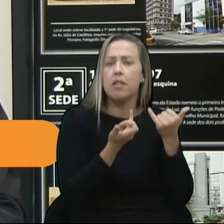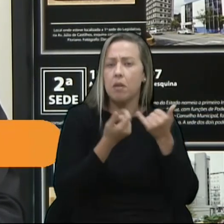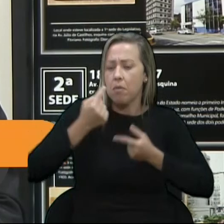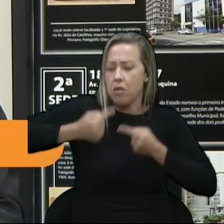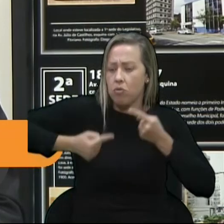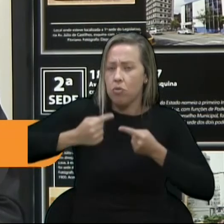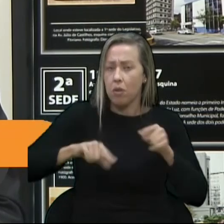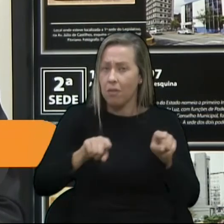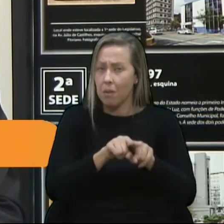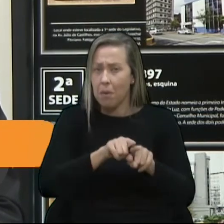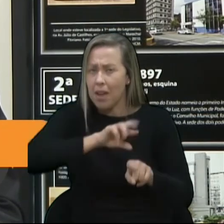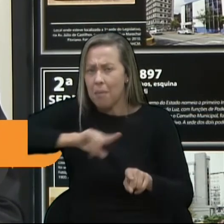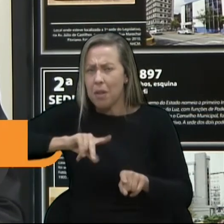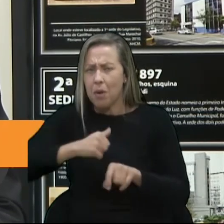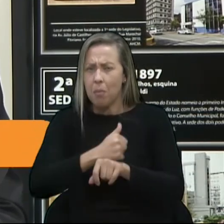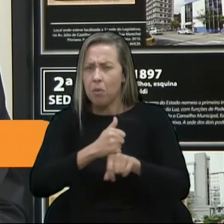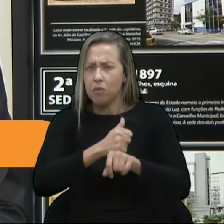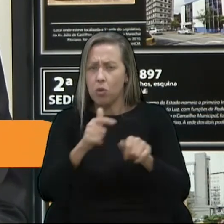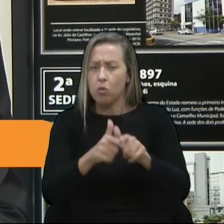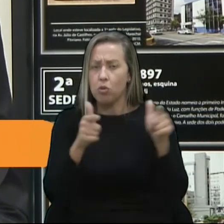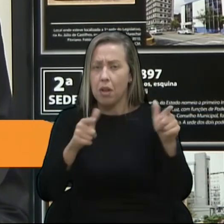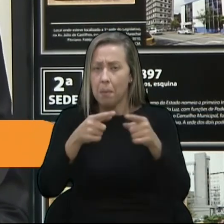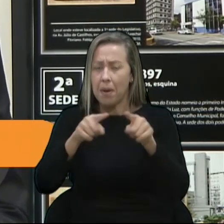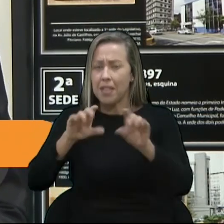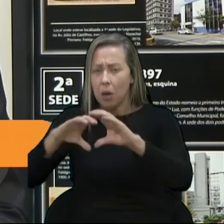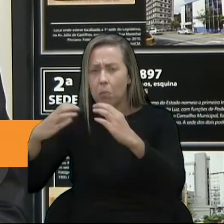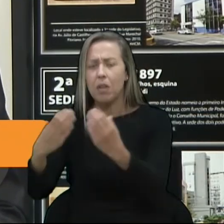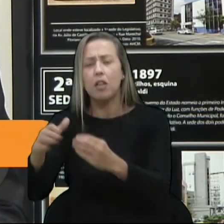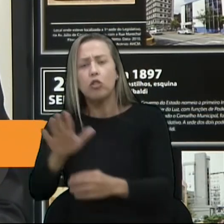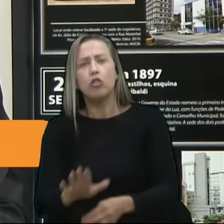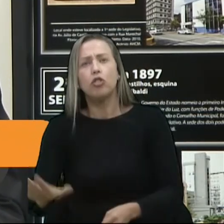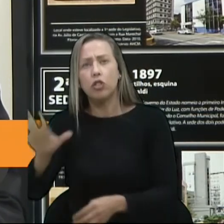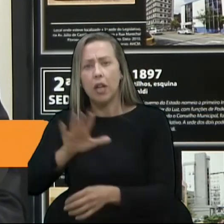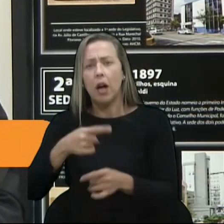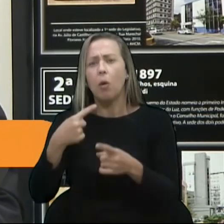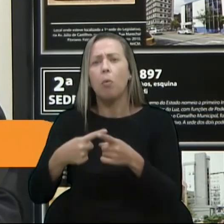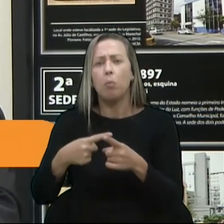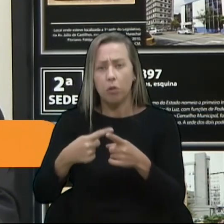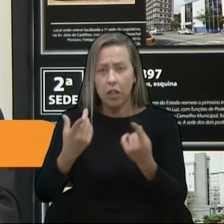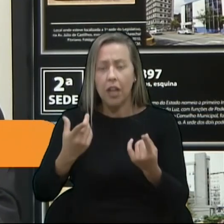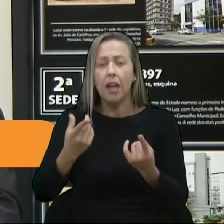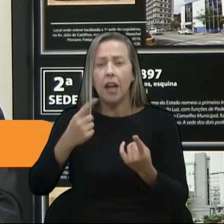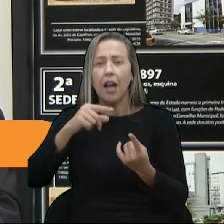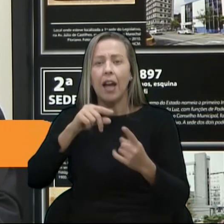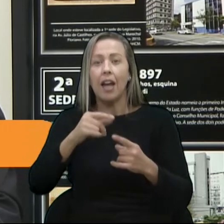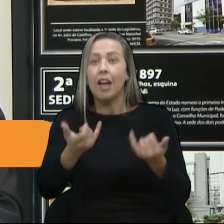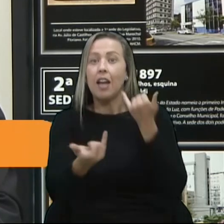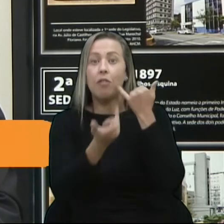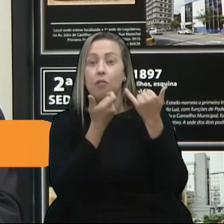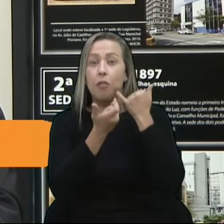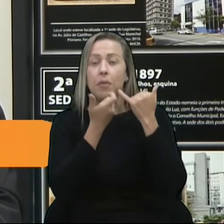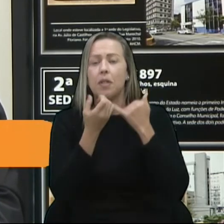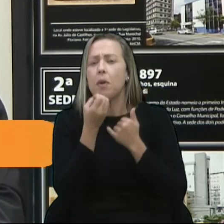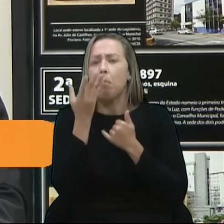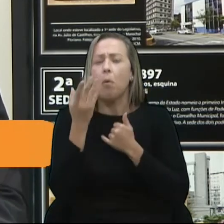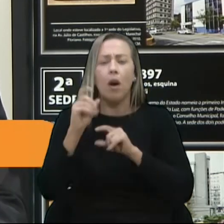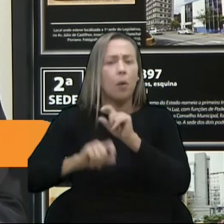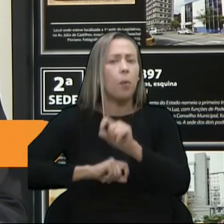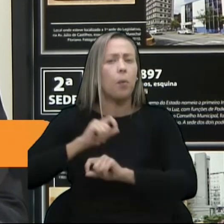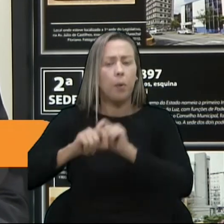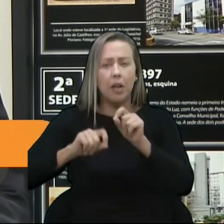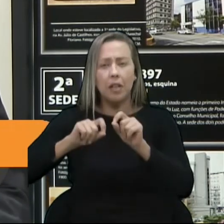crítica, mas não só os jornalistas, a comunidade de um modo geral, porque o bom consumo da informação,